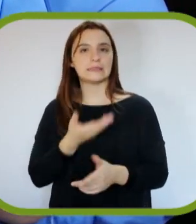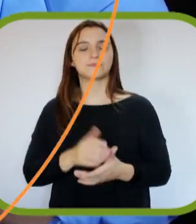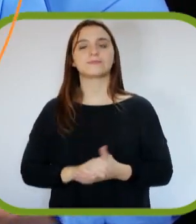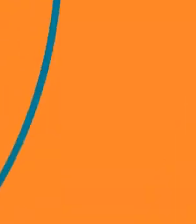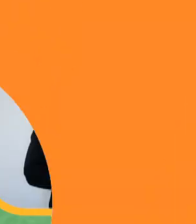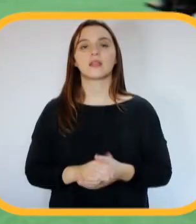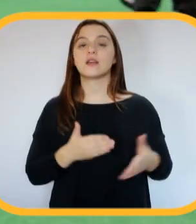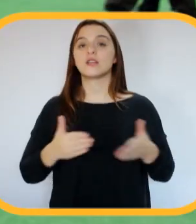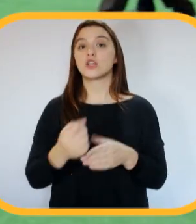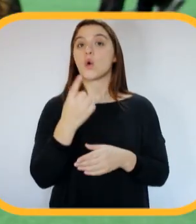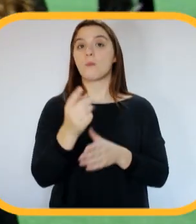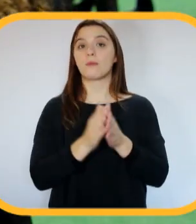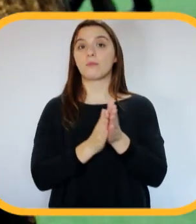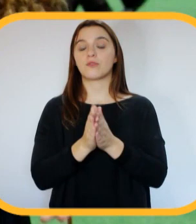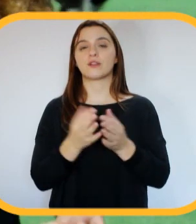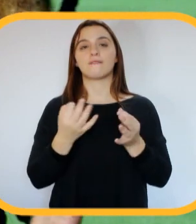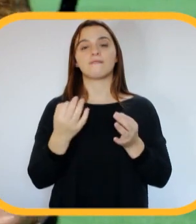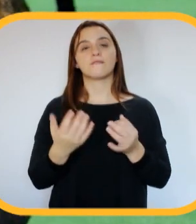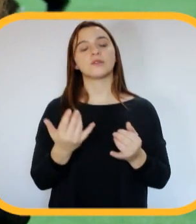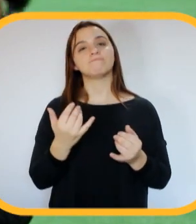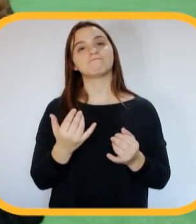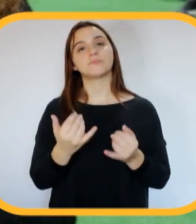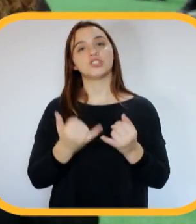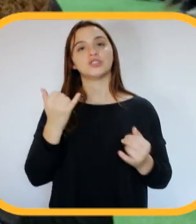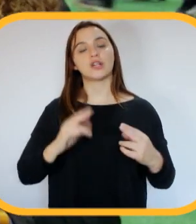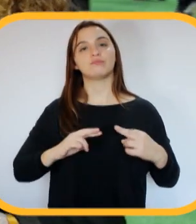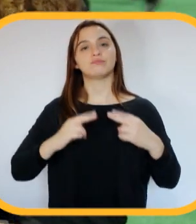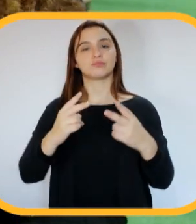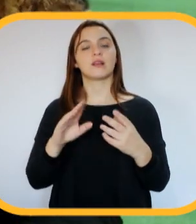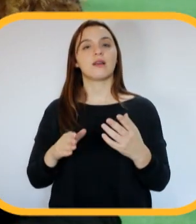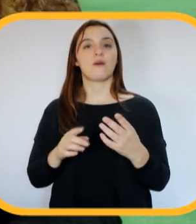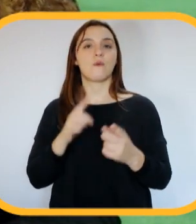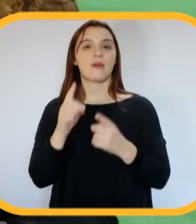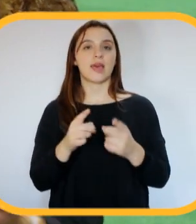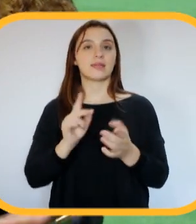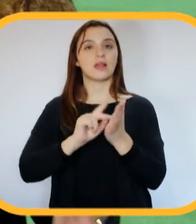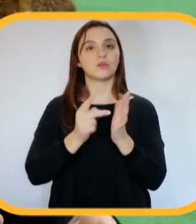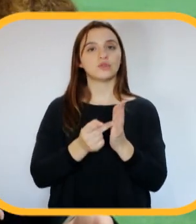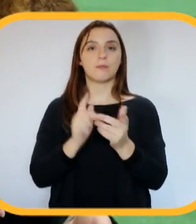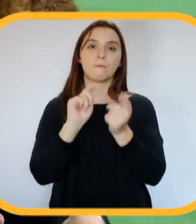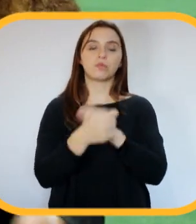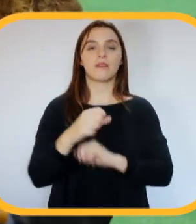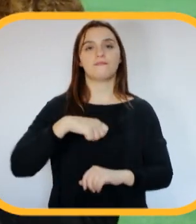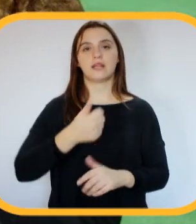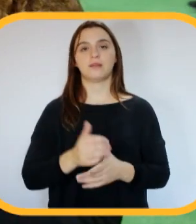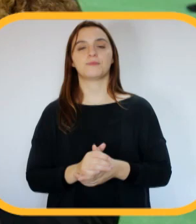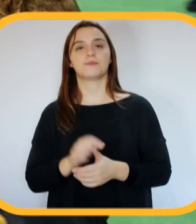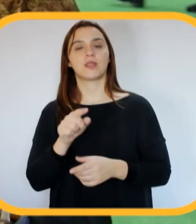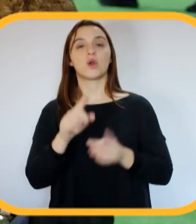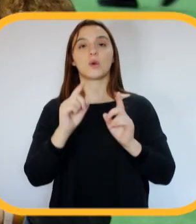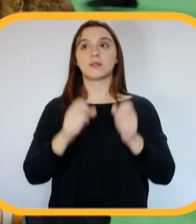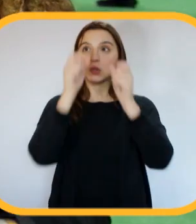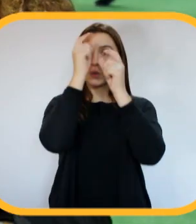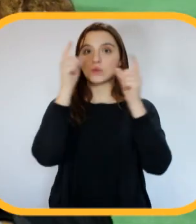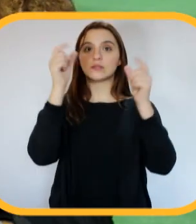crise. Uma das estratégias adotadas na transição digital passa por tornar a tecnologia mais verde.